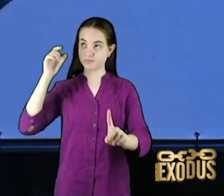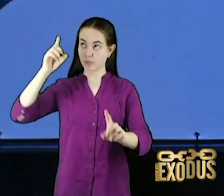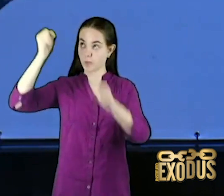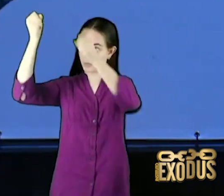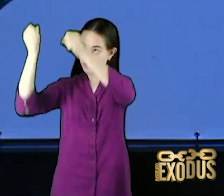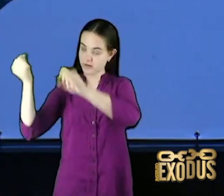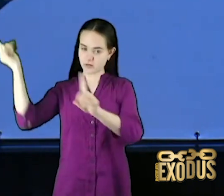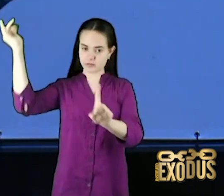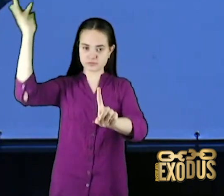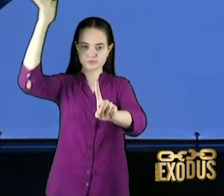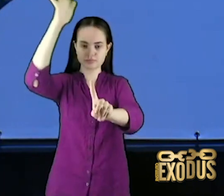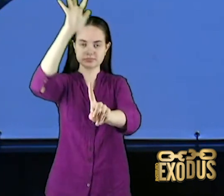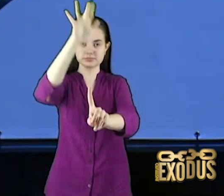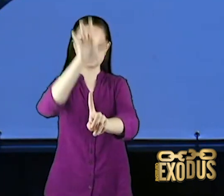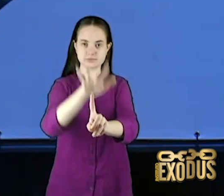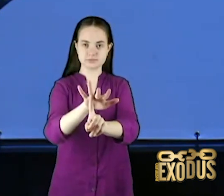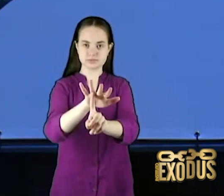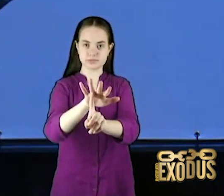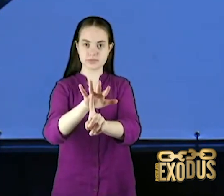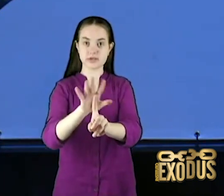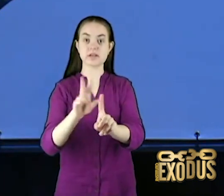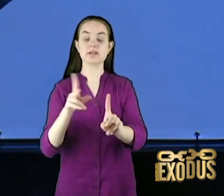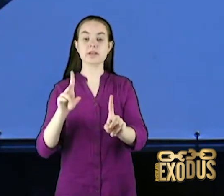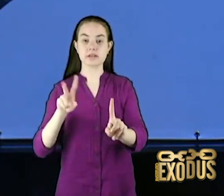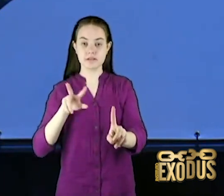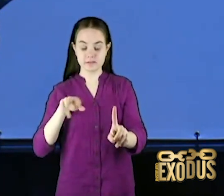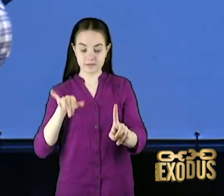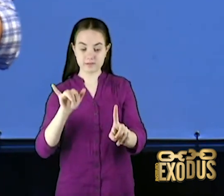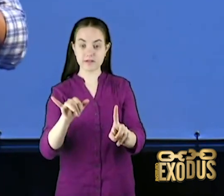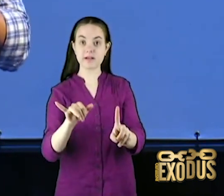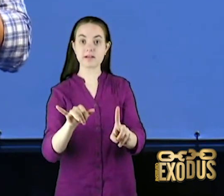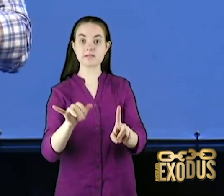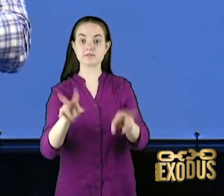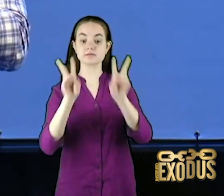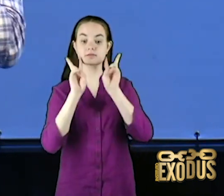alto, e sereis minhas, diga, testemunhas.